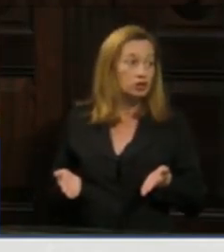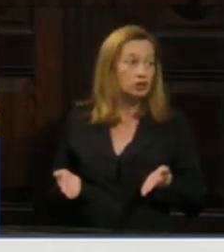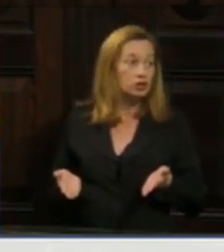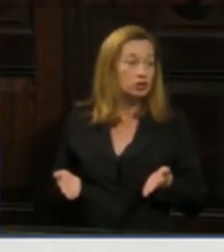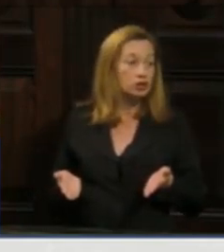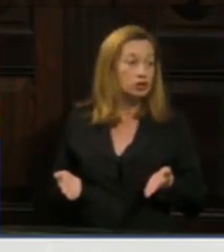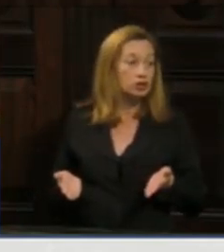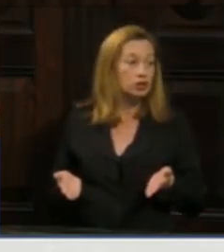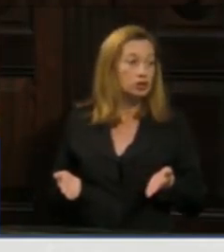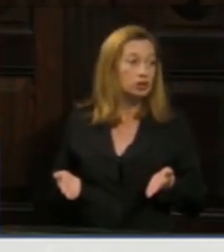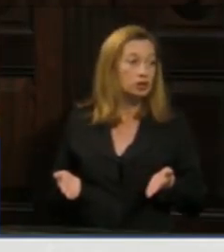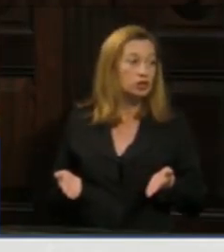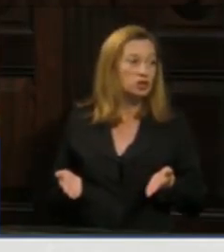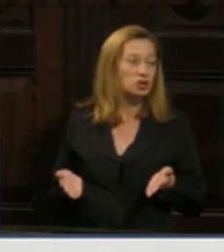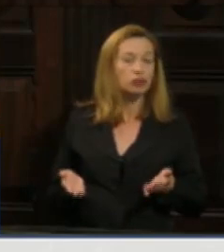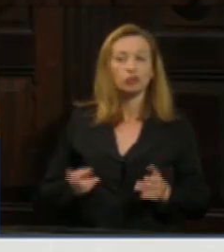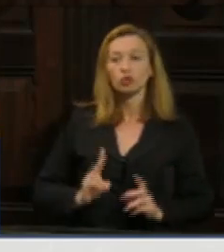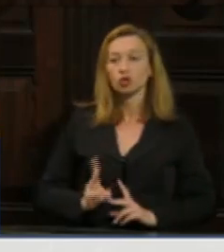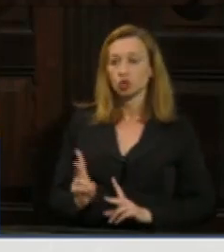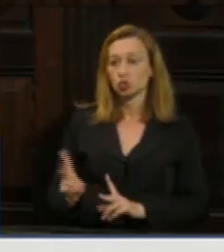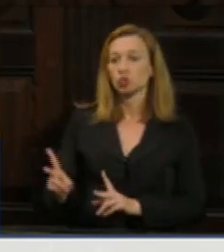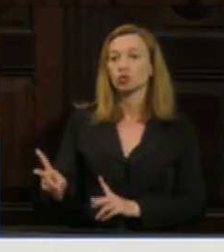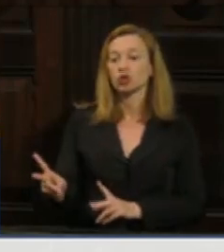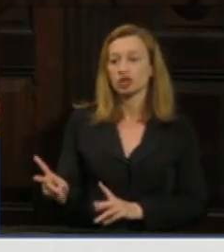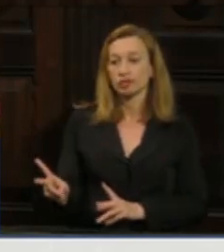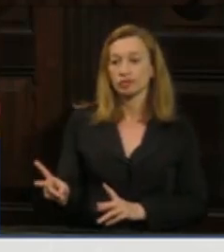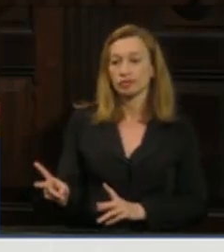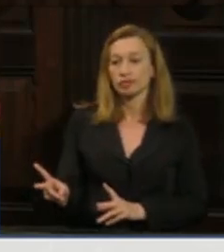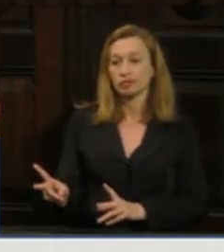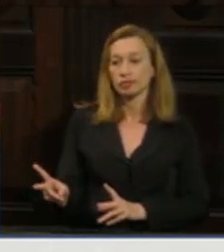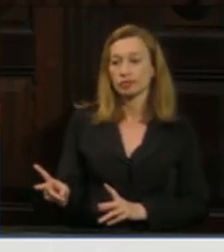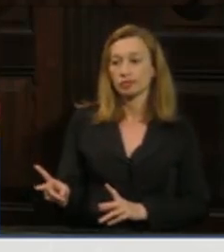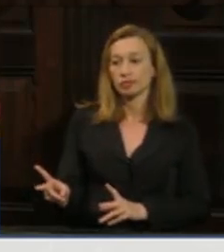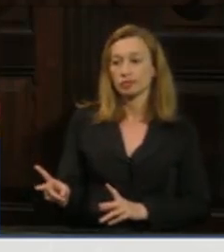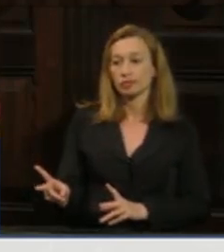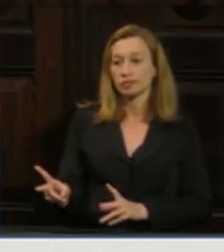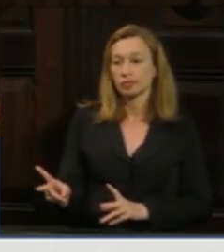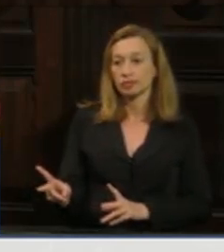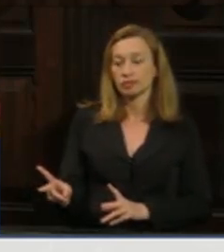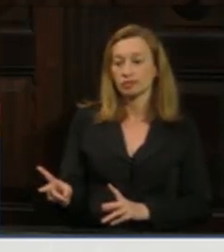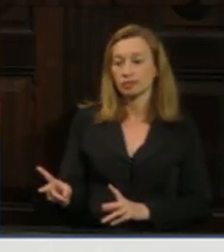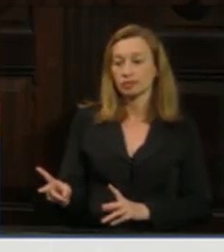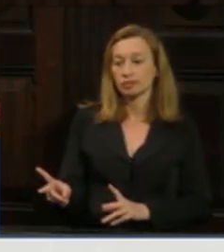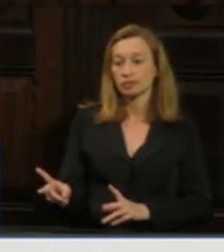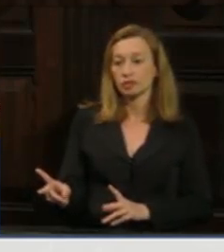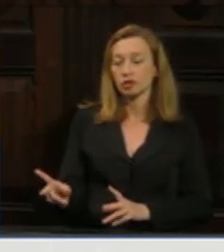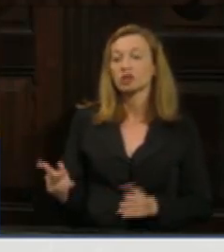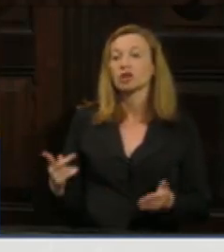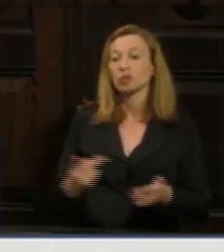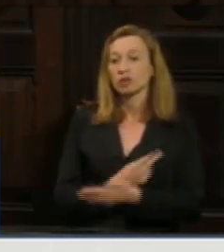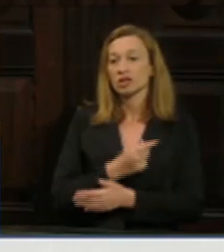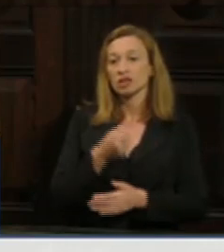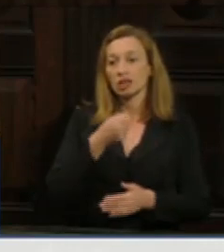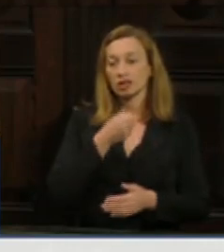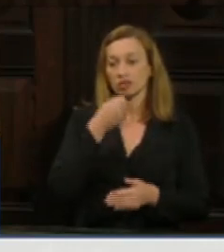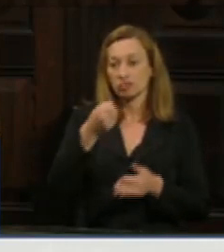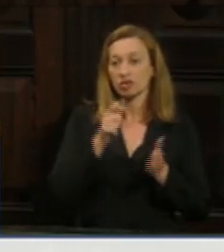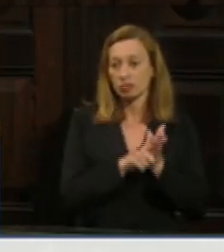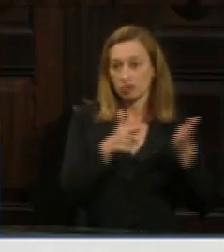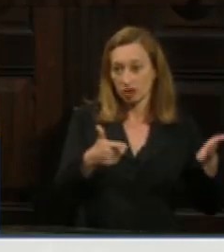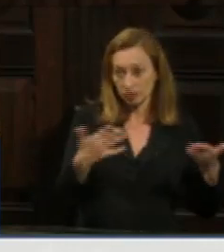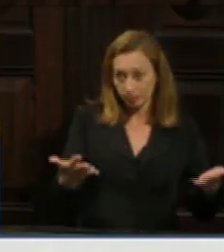casa, mandatos que a população fluminense que os elegeu,